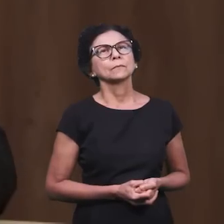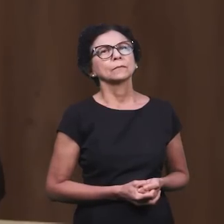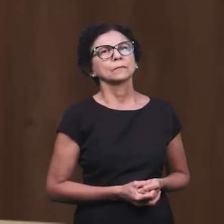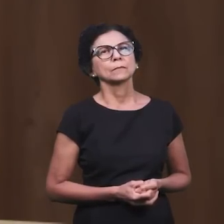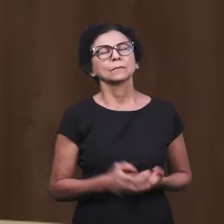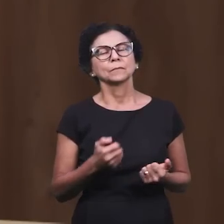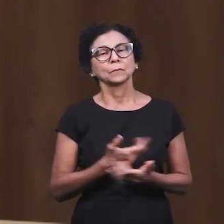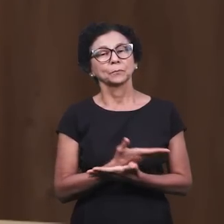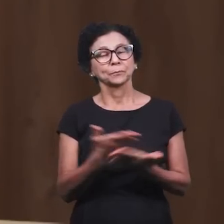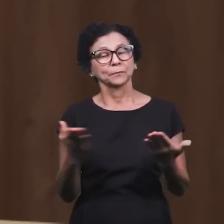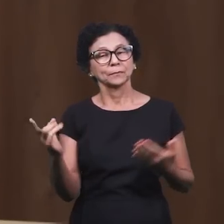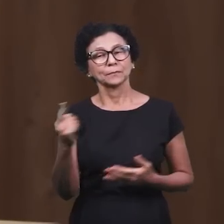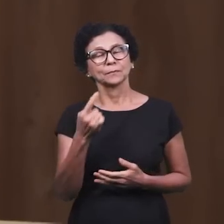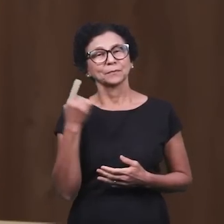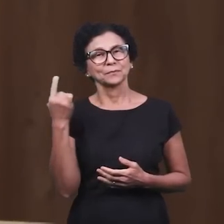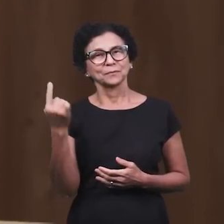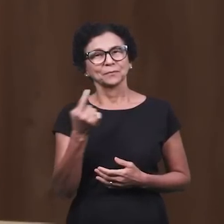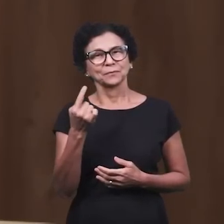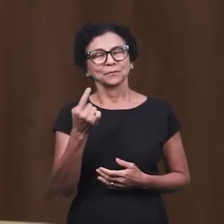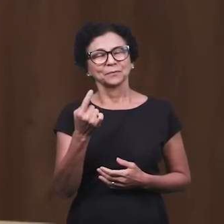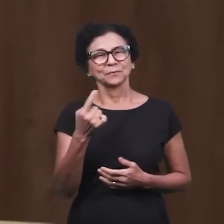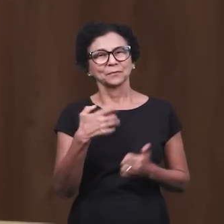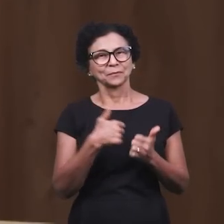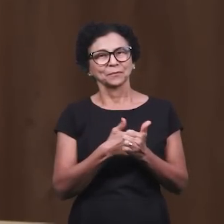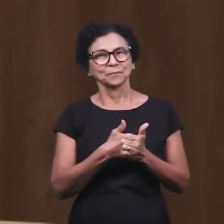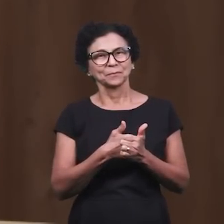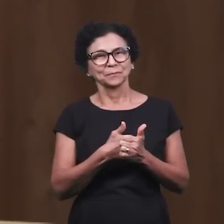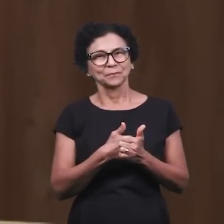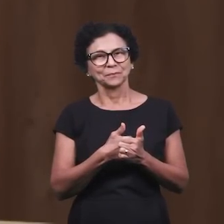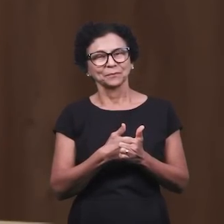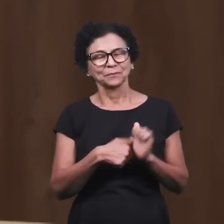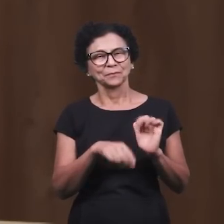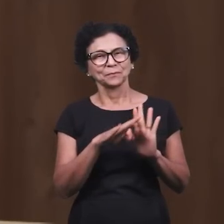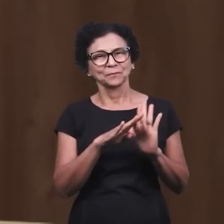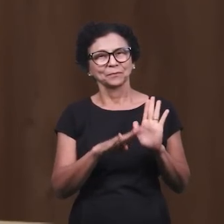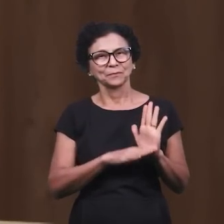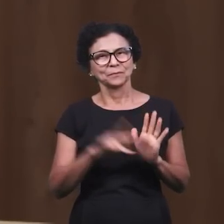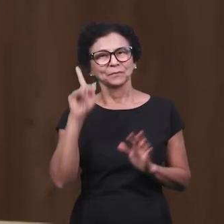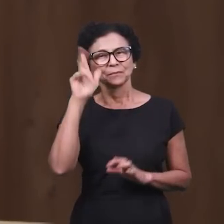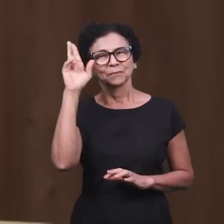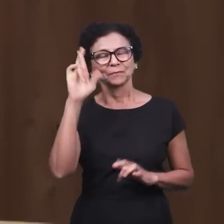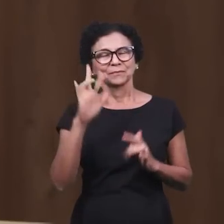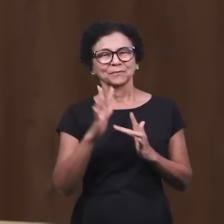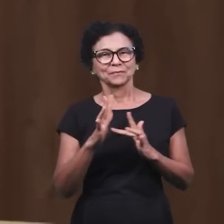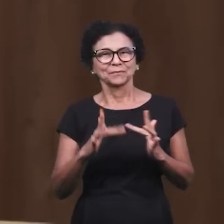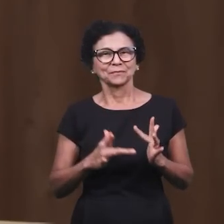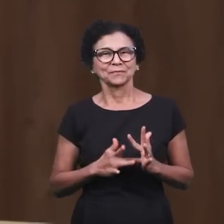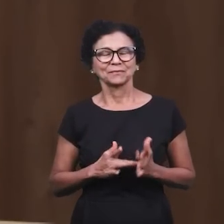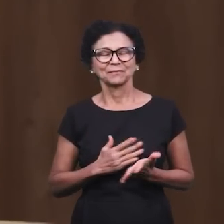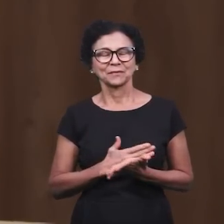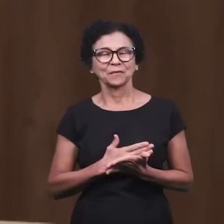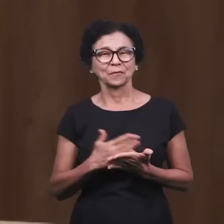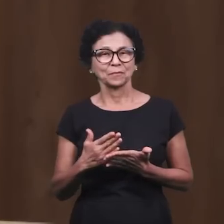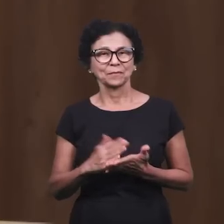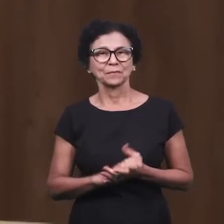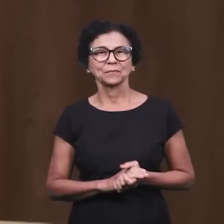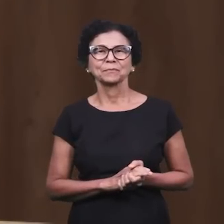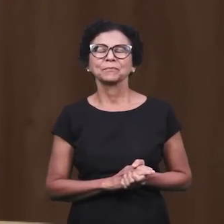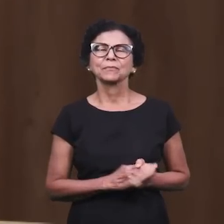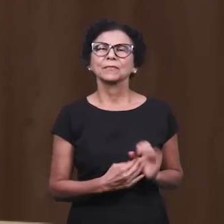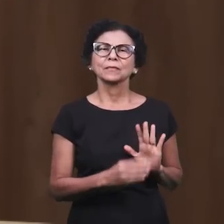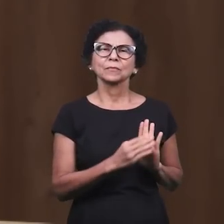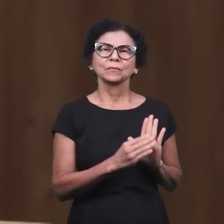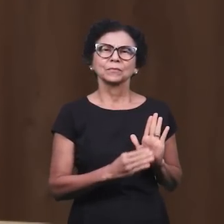Nós saudamos a todos que estão conosco, com a paz do Senhor. Estamos dando início a mais um